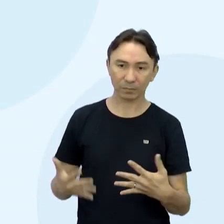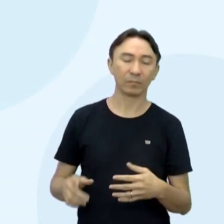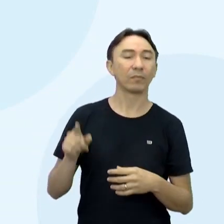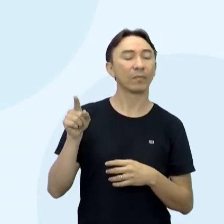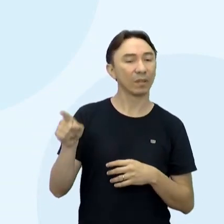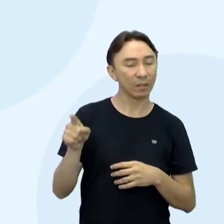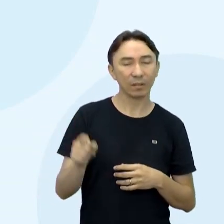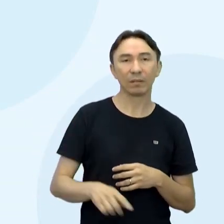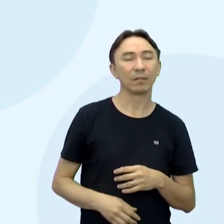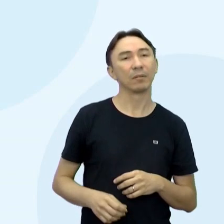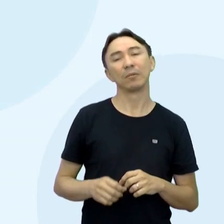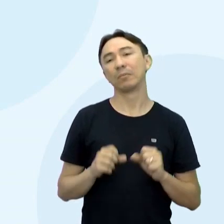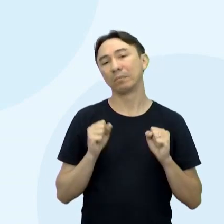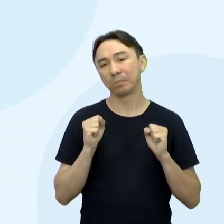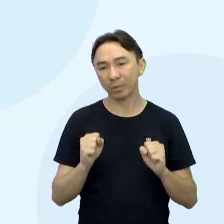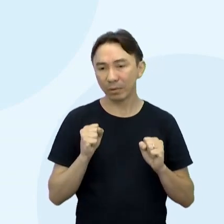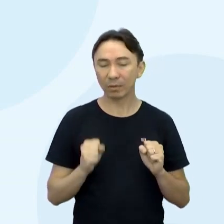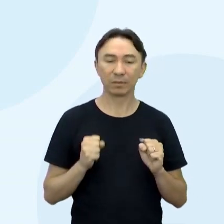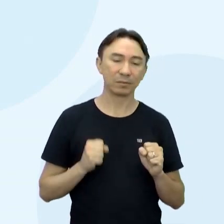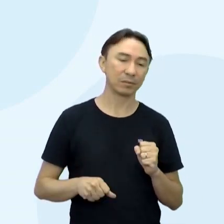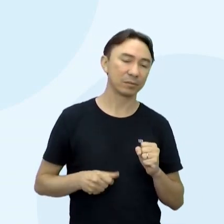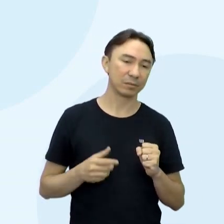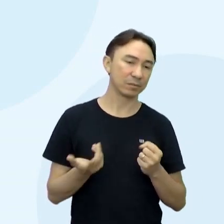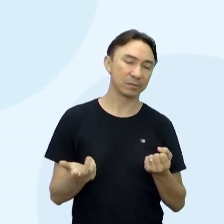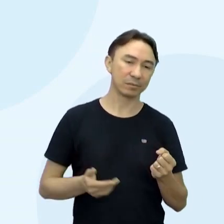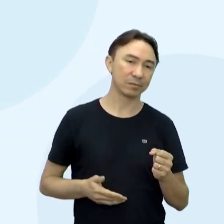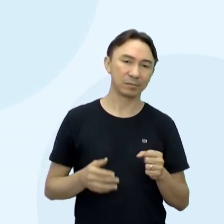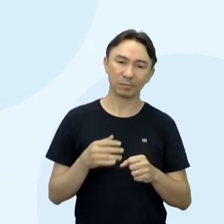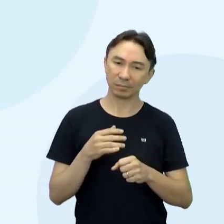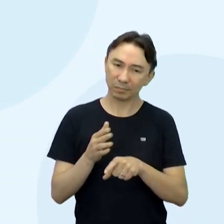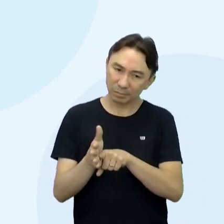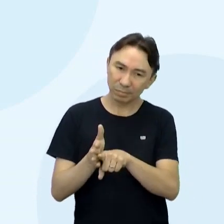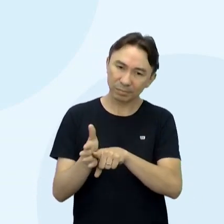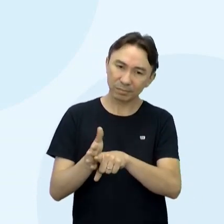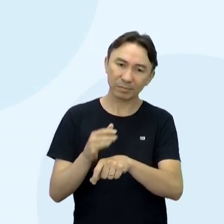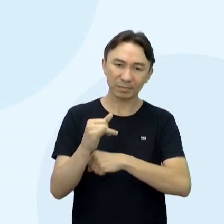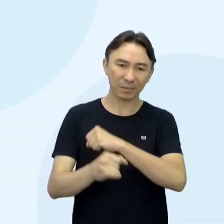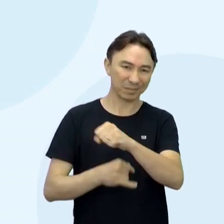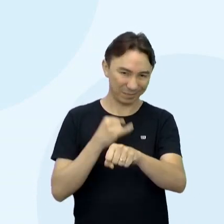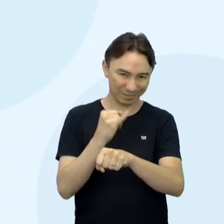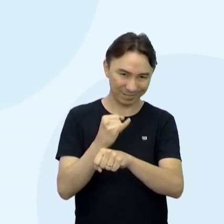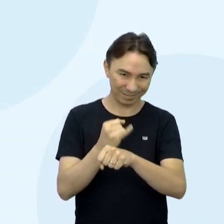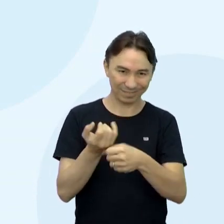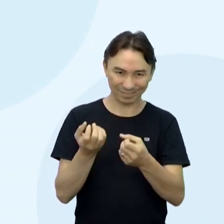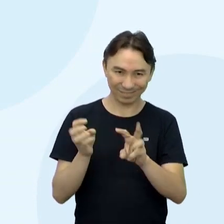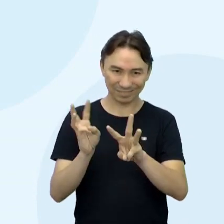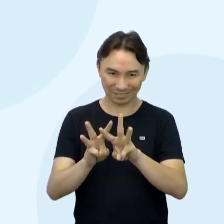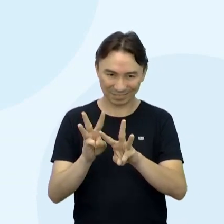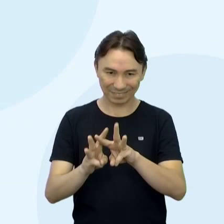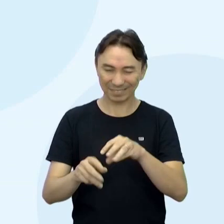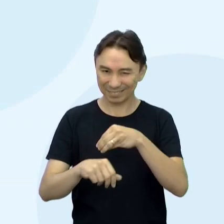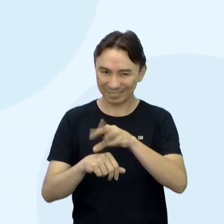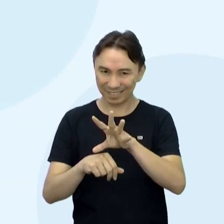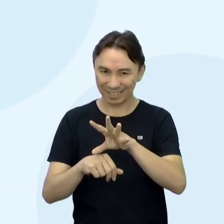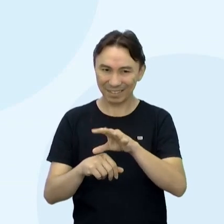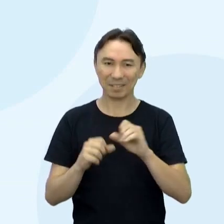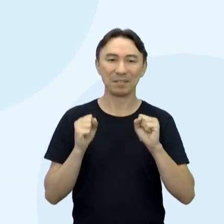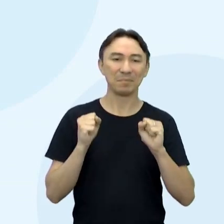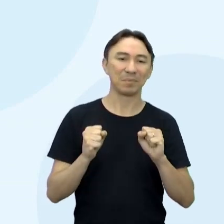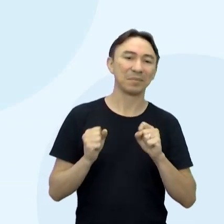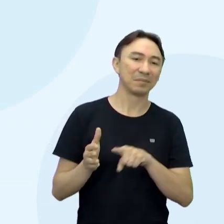por exemplo, uma pesquisa nesse site indicado, e a partir